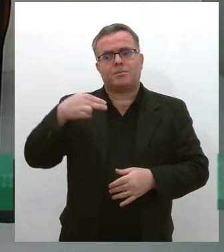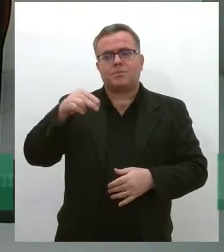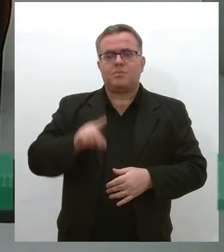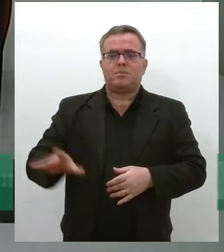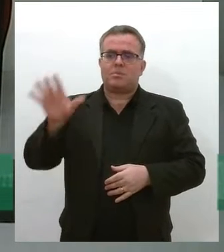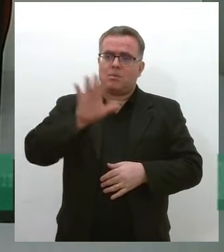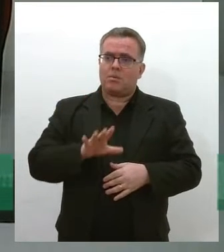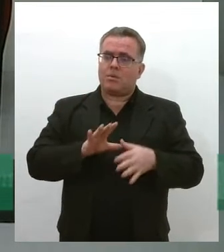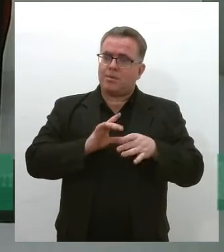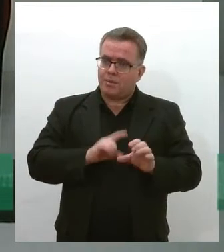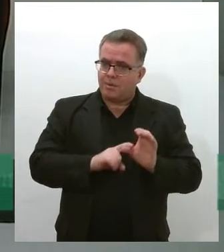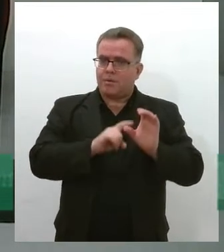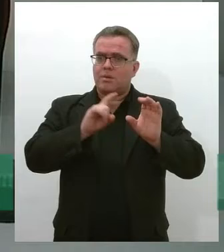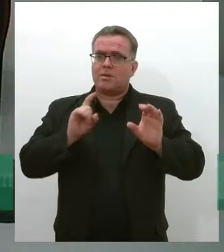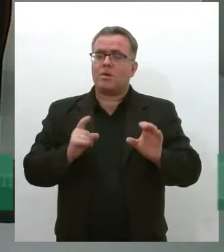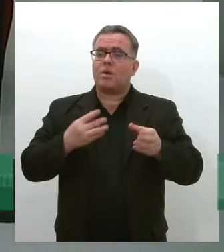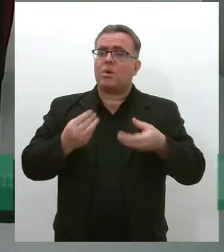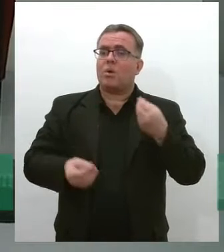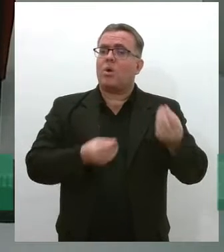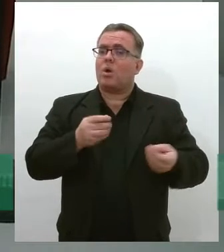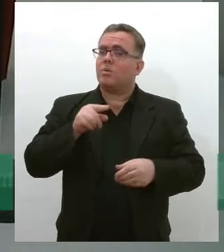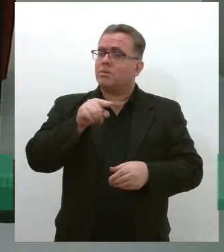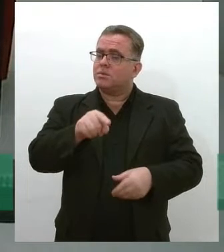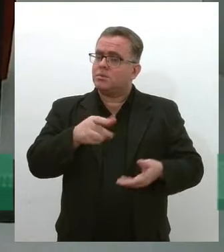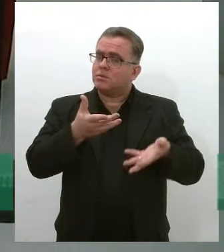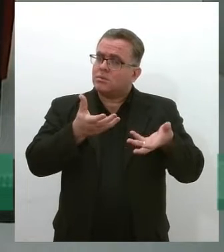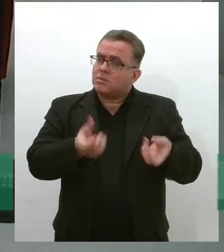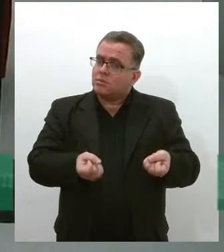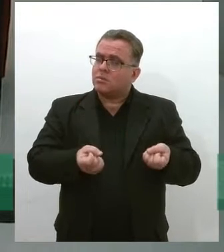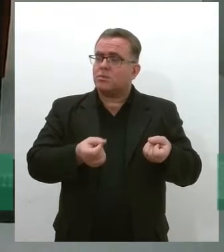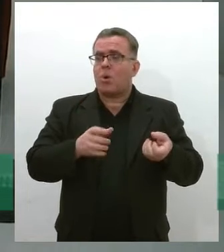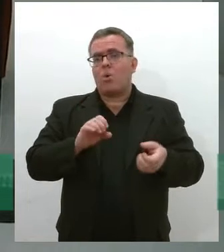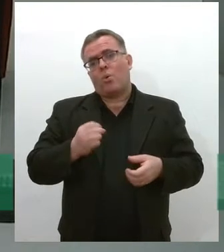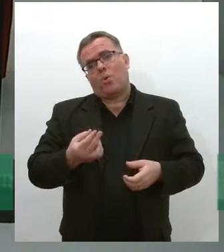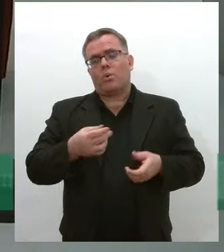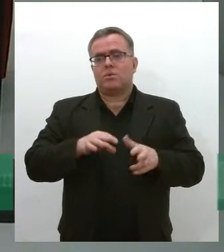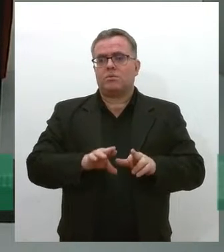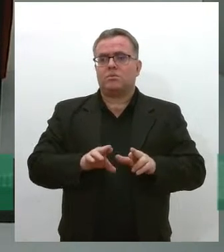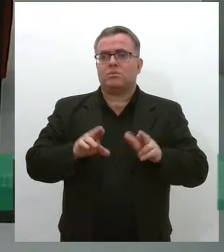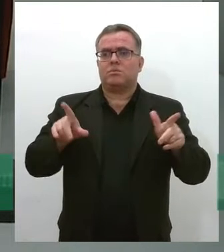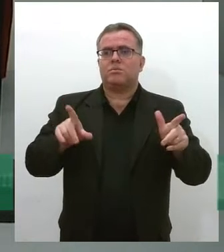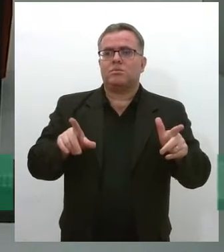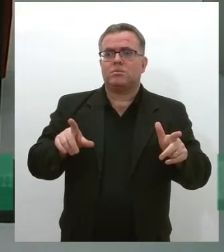como ele se assemelha ou se diferencia aí do movimento de Ipiranga.